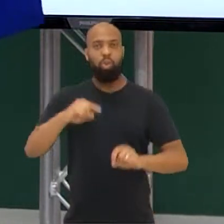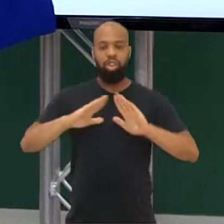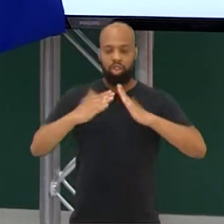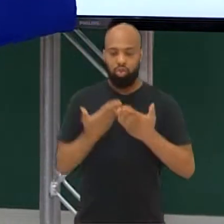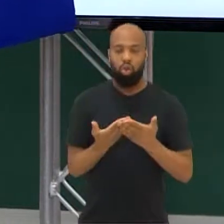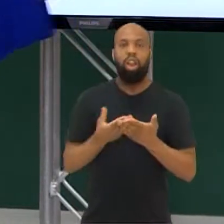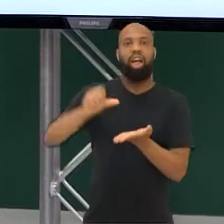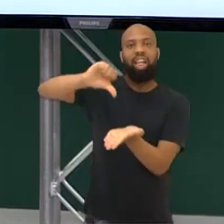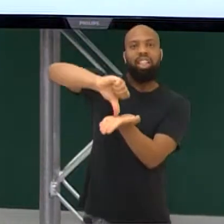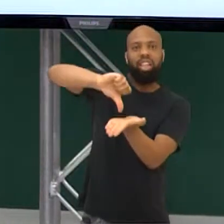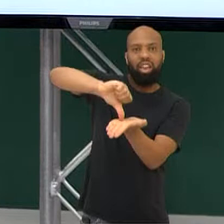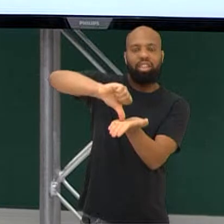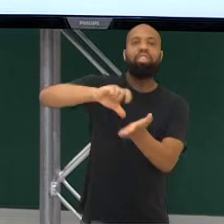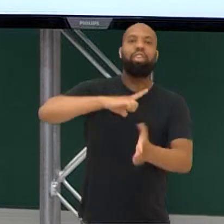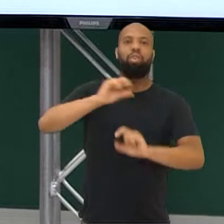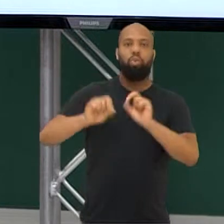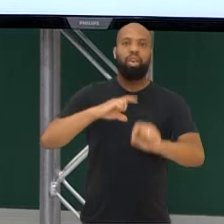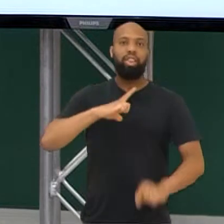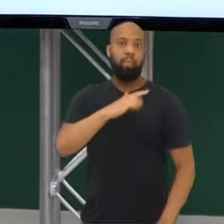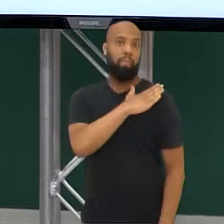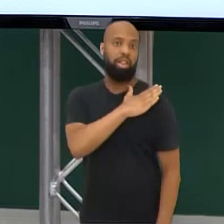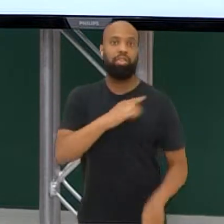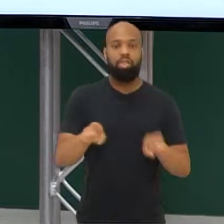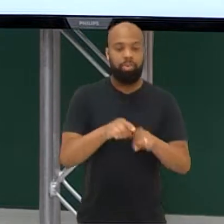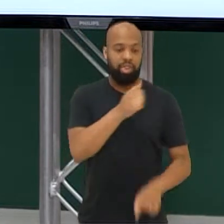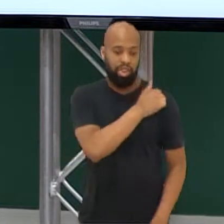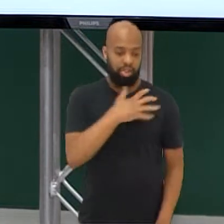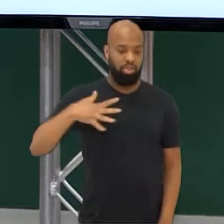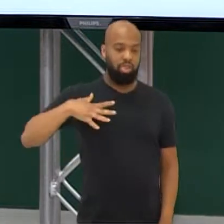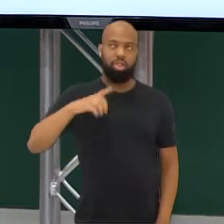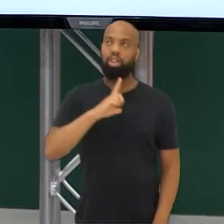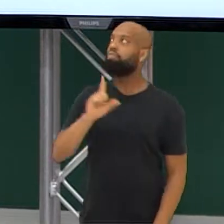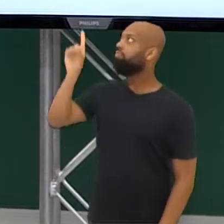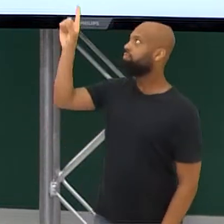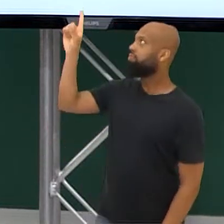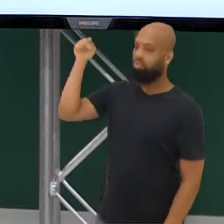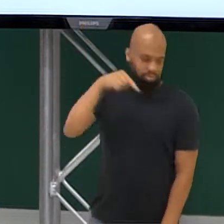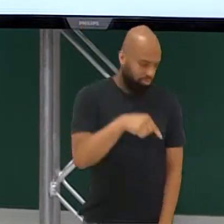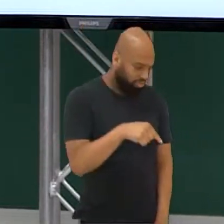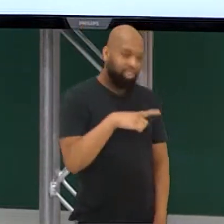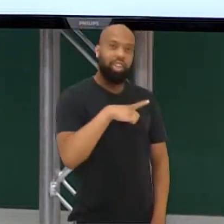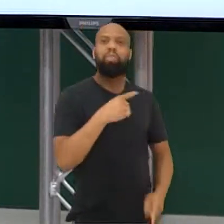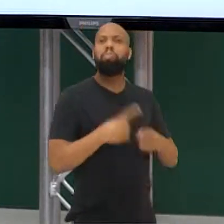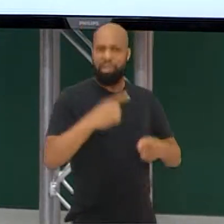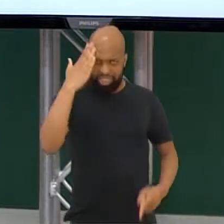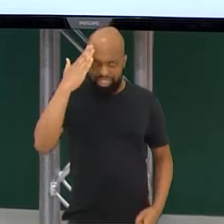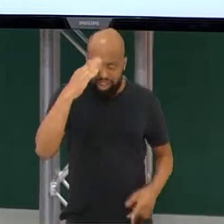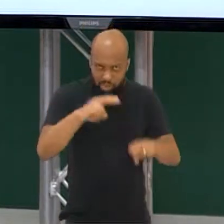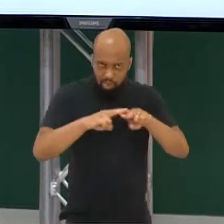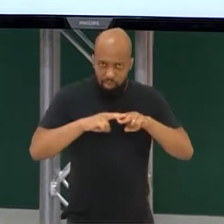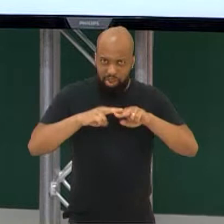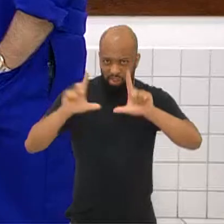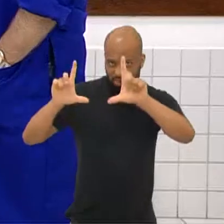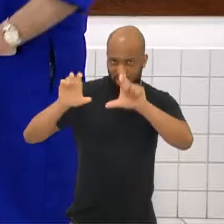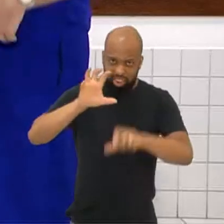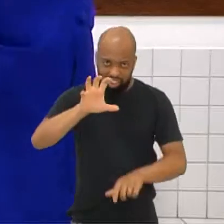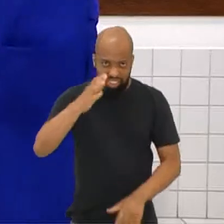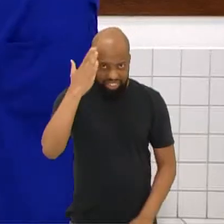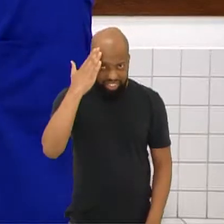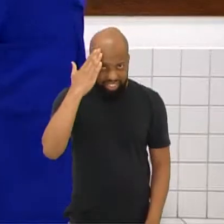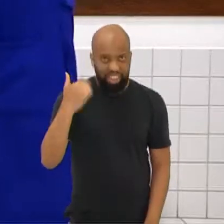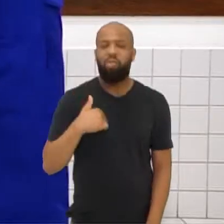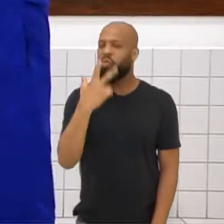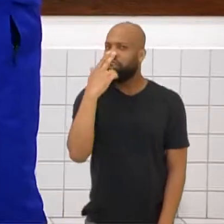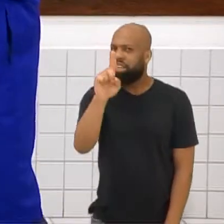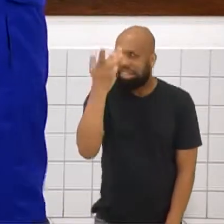né? Platão, Aristóteles ali no meio, né? Um apontando para cima, outro apontando para baixo. Sabem por que disso? Sabem ou não sabem? Eu acho que eles não